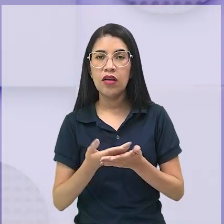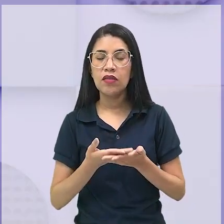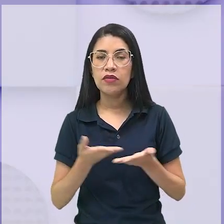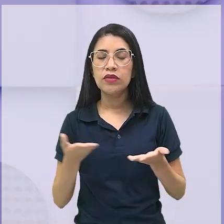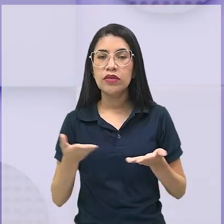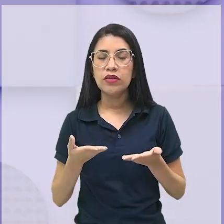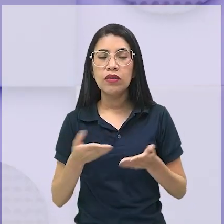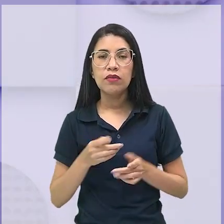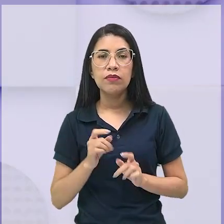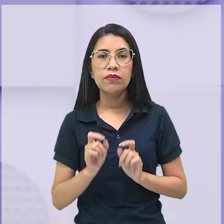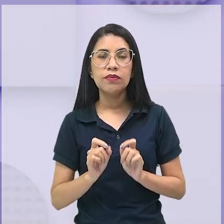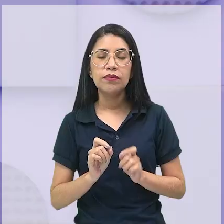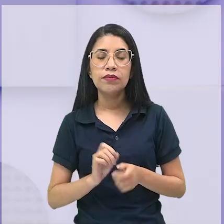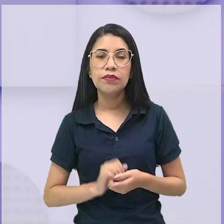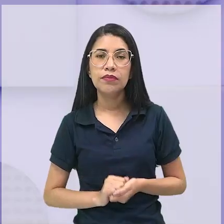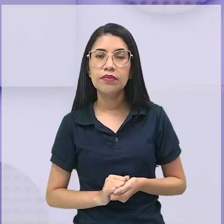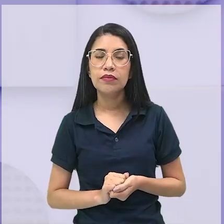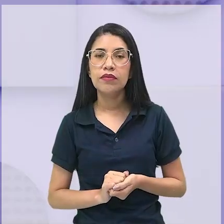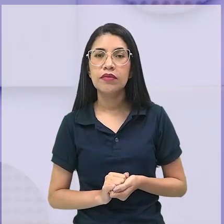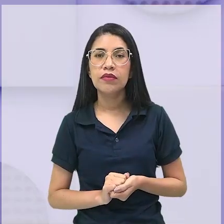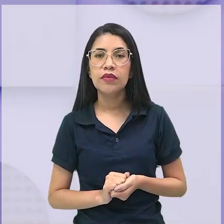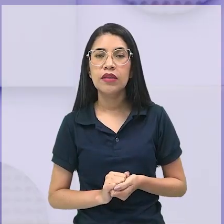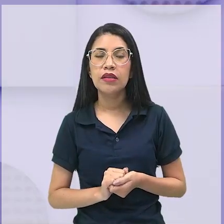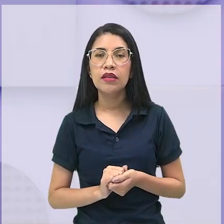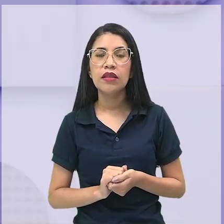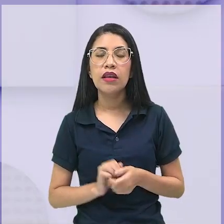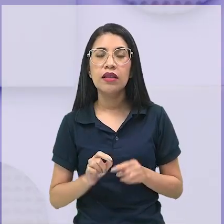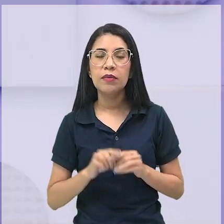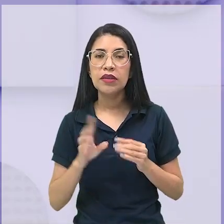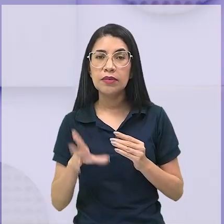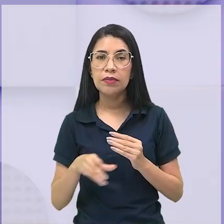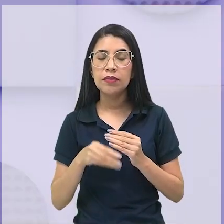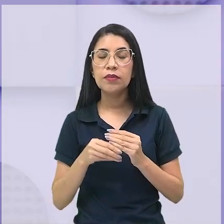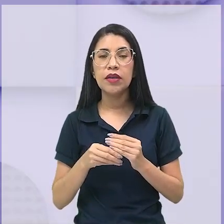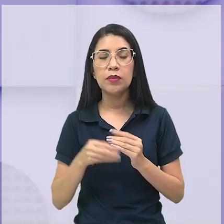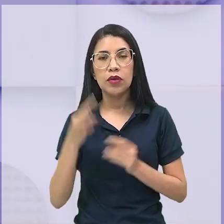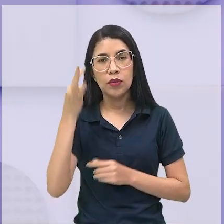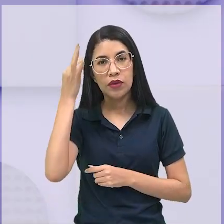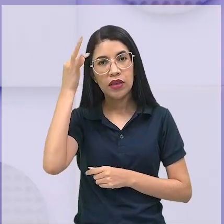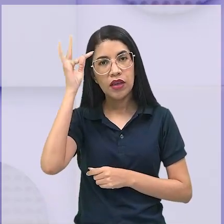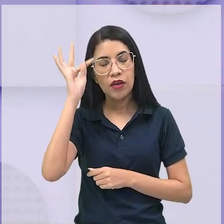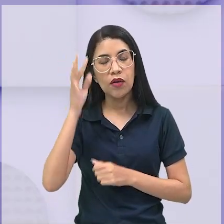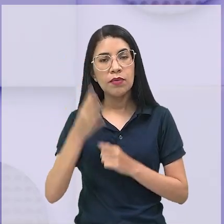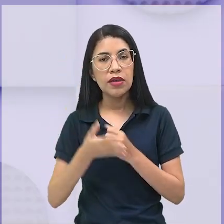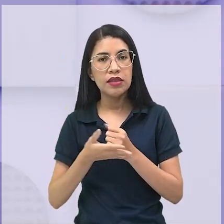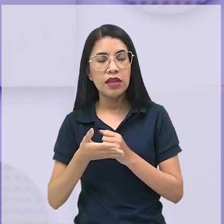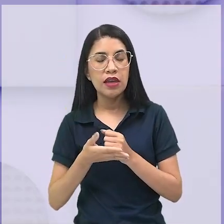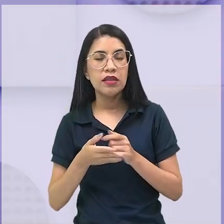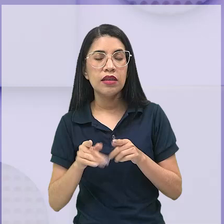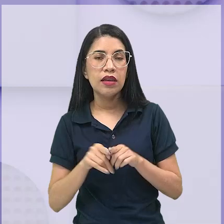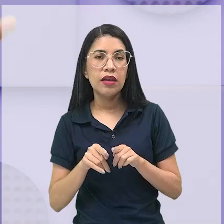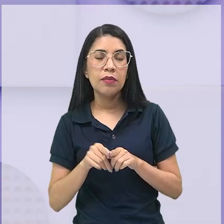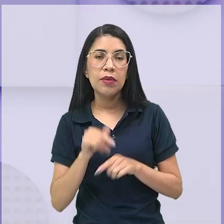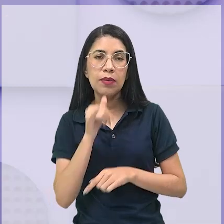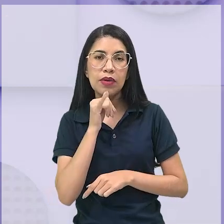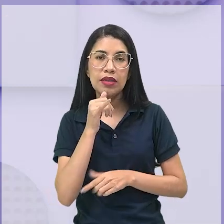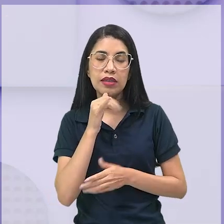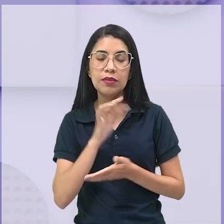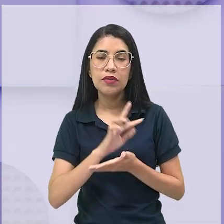aula foram sedimentadas pelos teóricos, foram sedimentadas também por